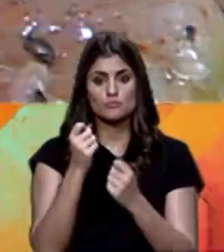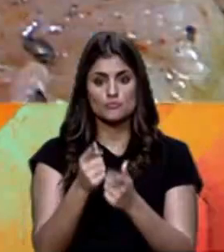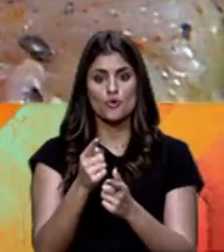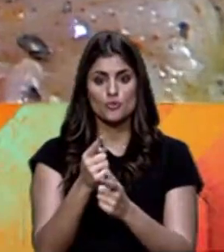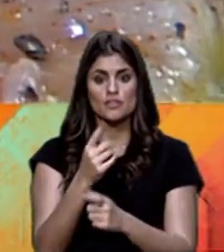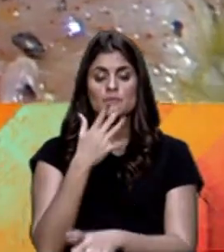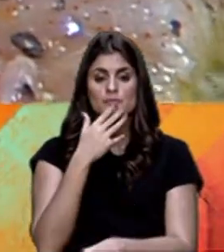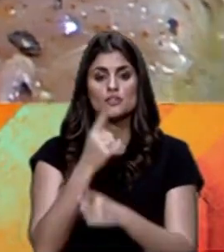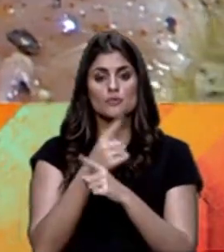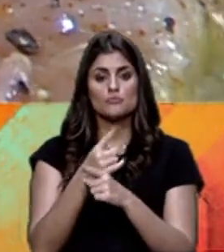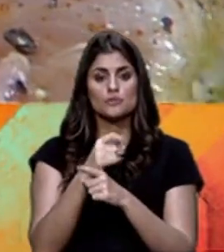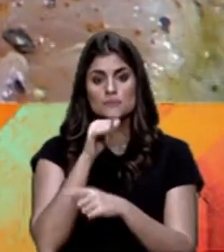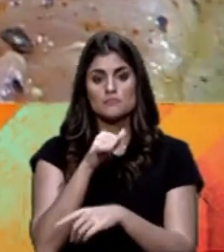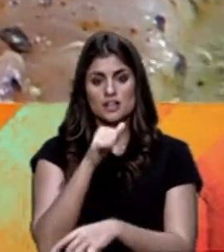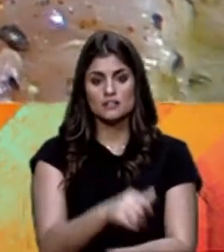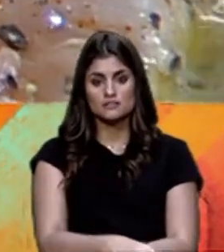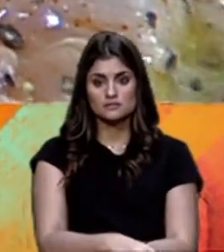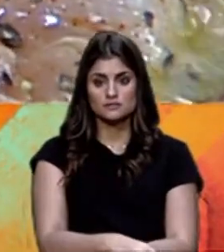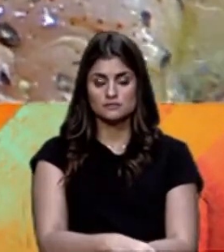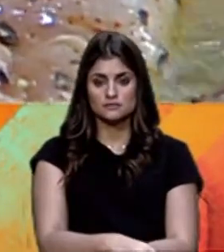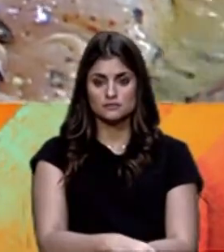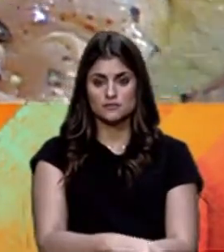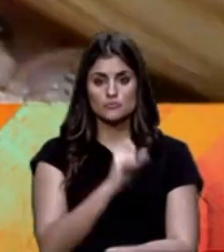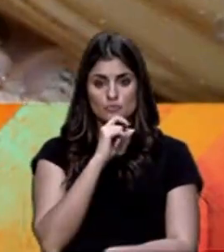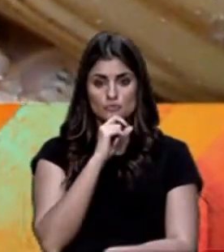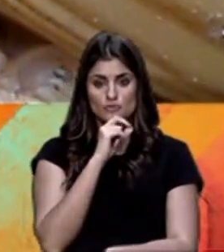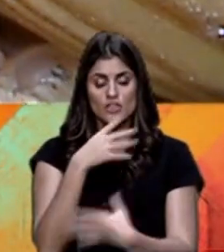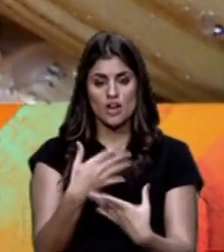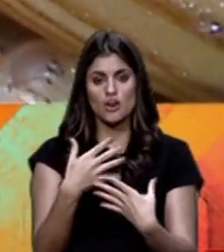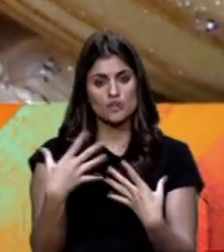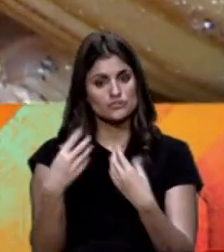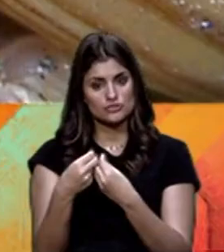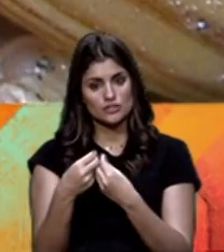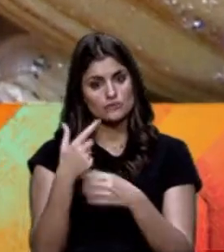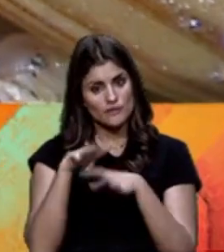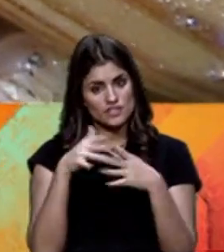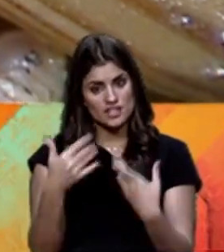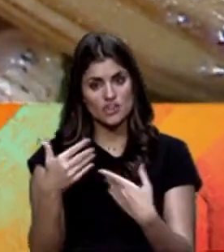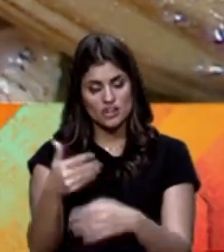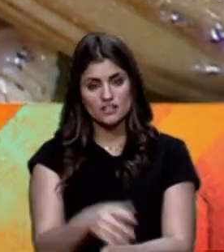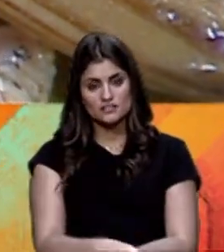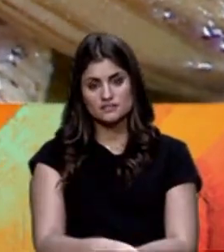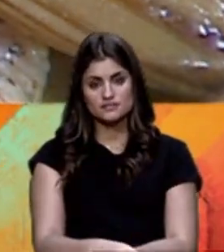não tinha. Sim, podemos acrescentar agora, Sónia. Não tem problema. É isso que eu estou a fazer.